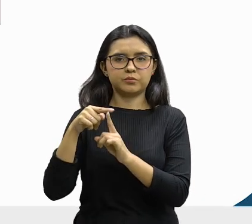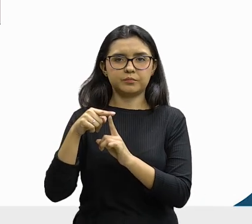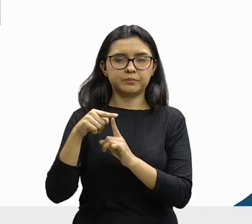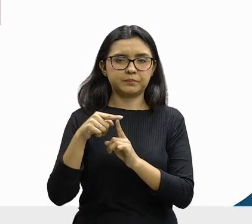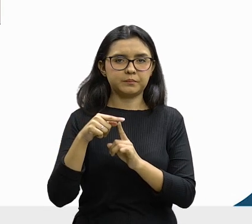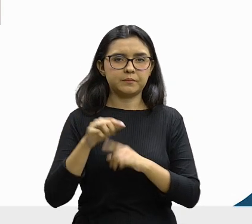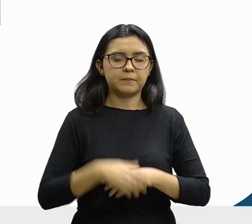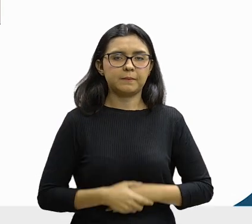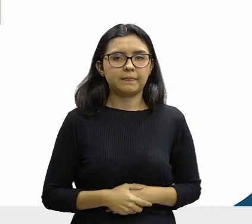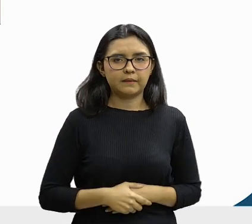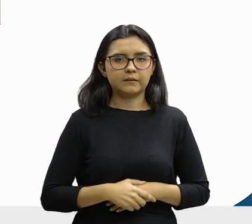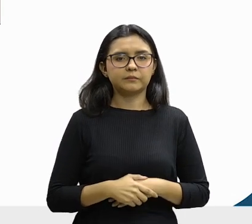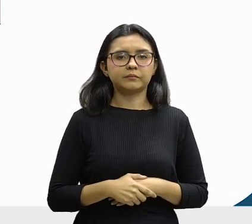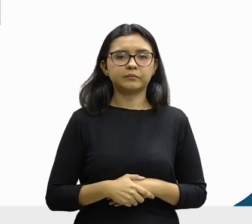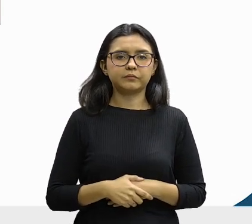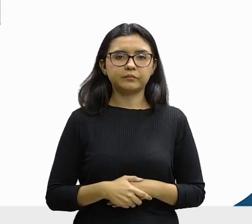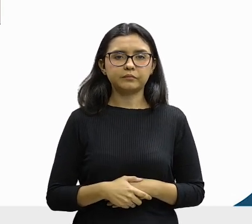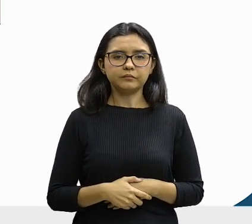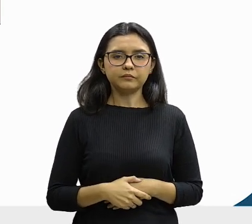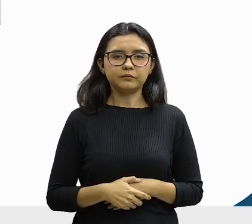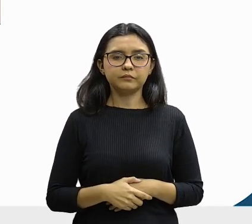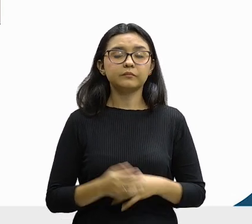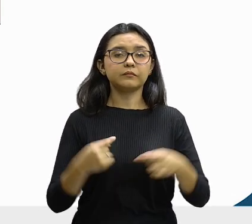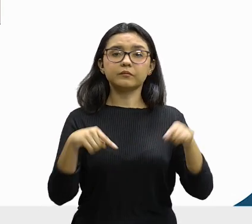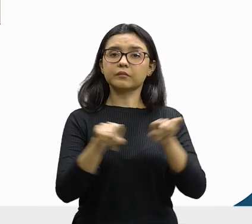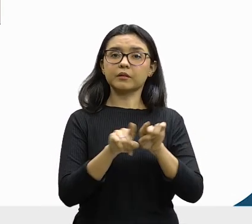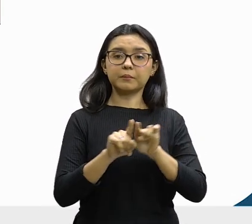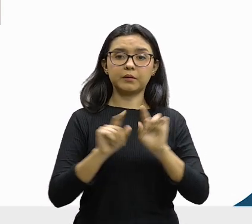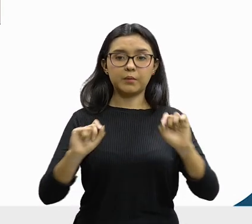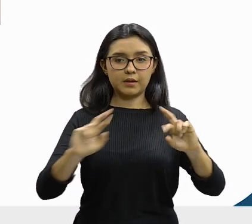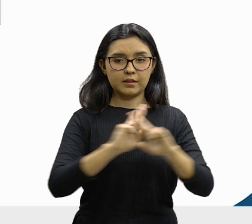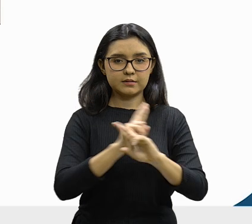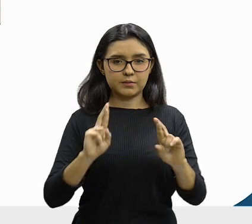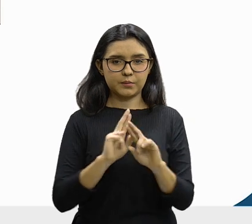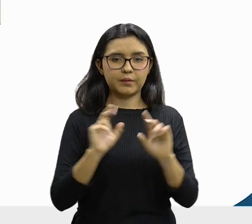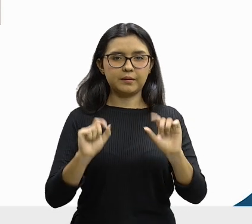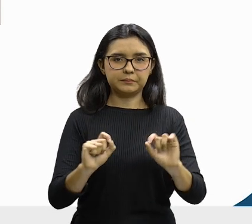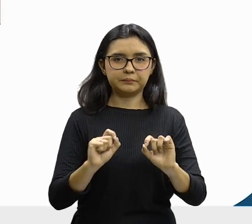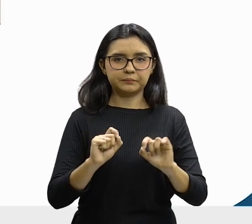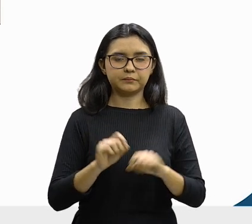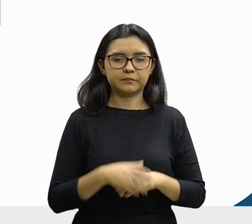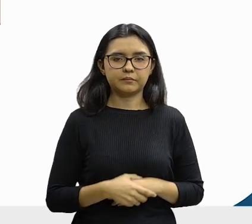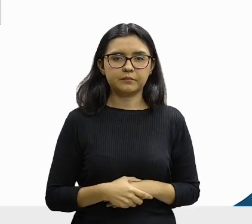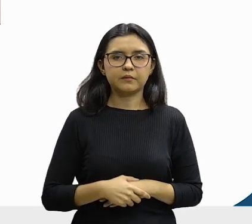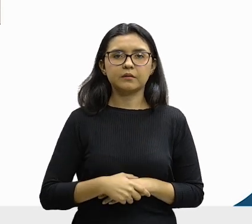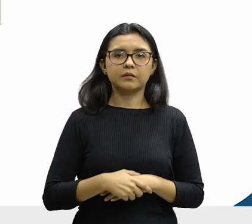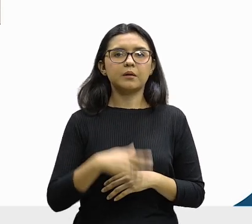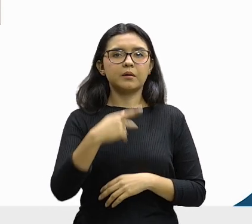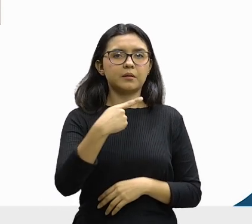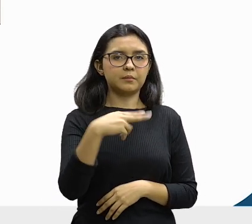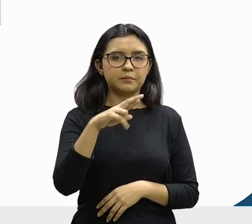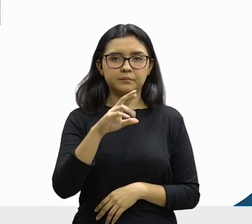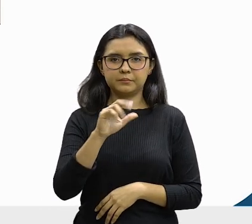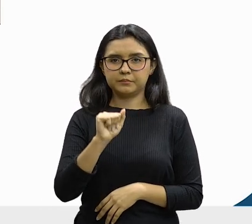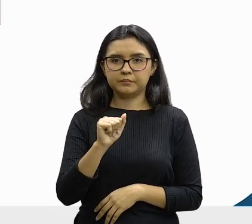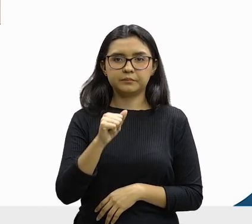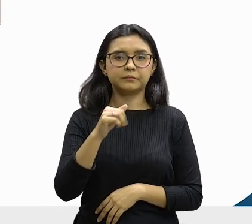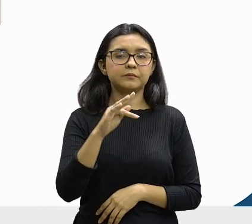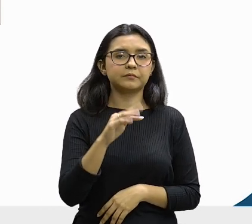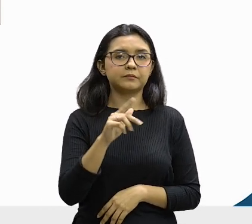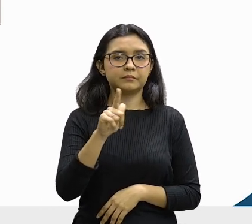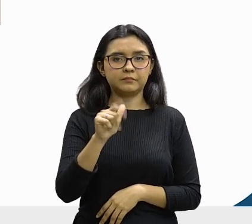agravamento da forma clássica da doença. E com relação, gente, a profilaxias de forma geral,